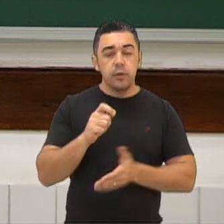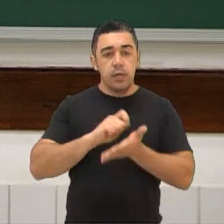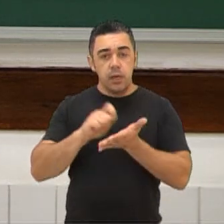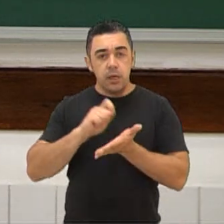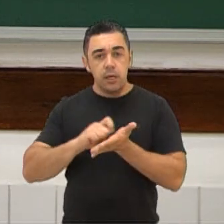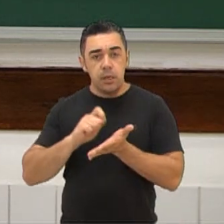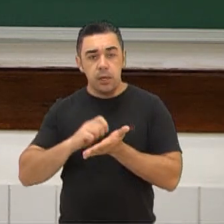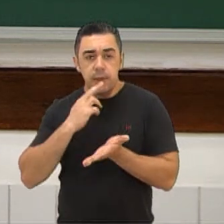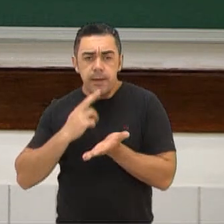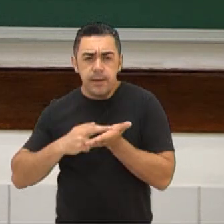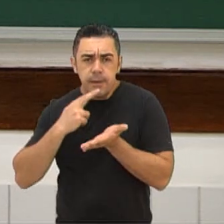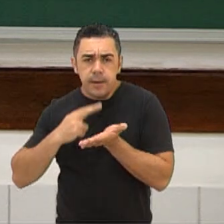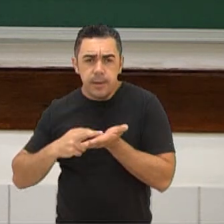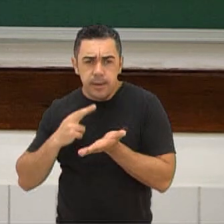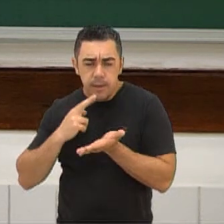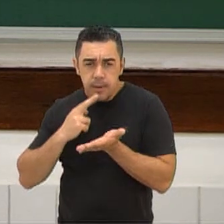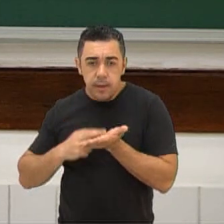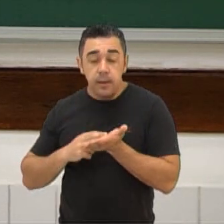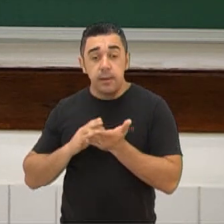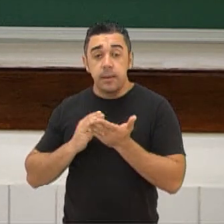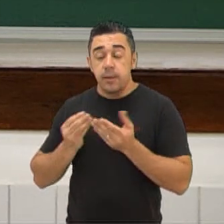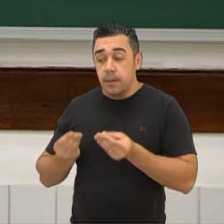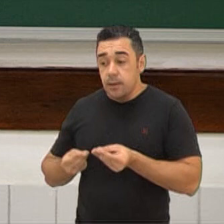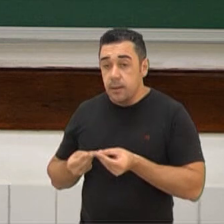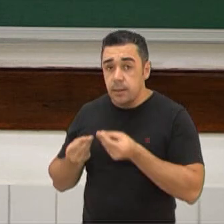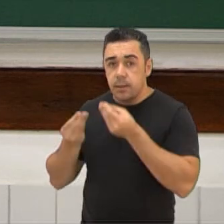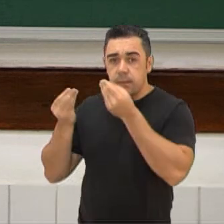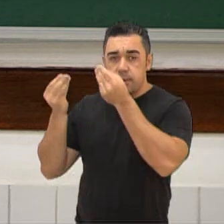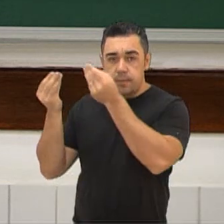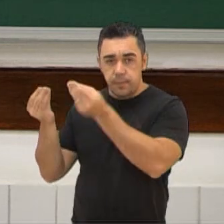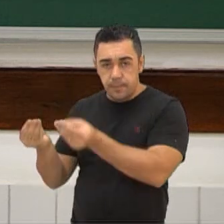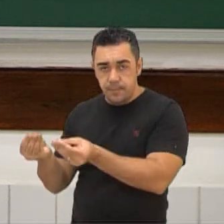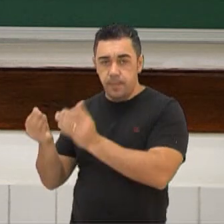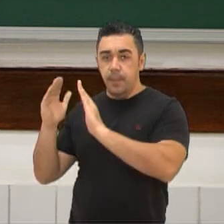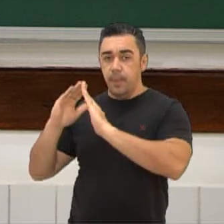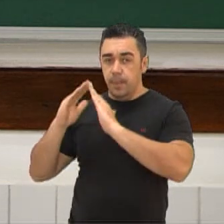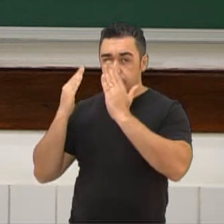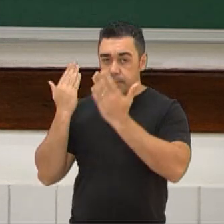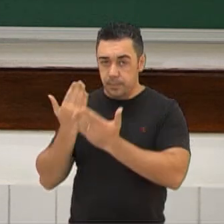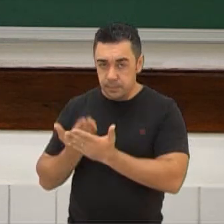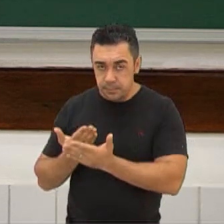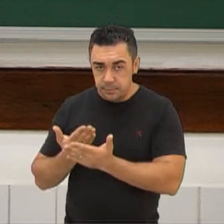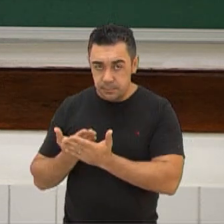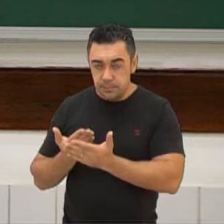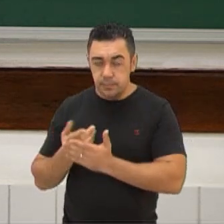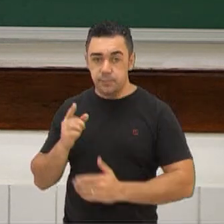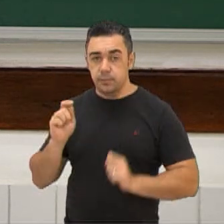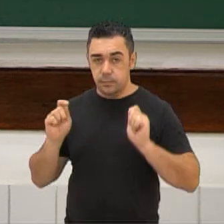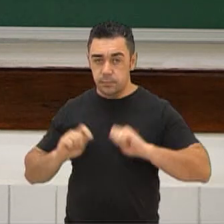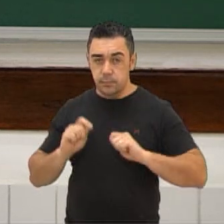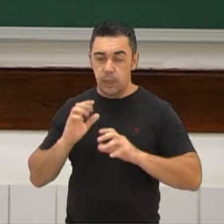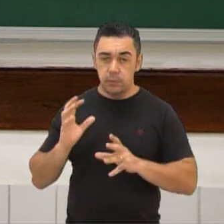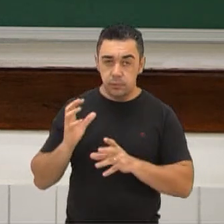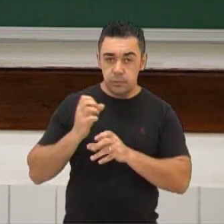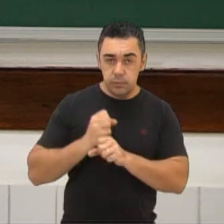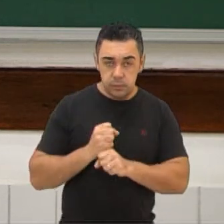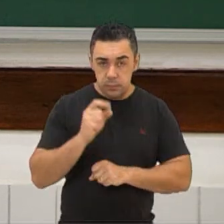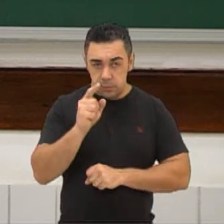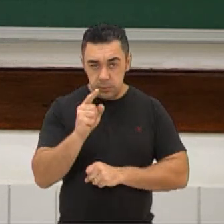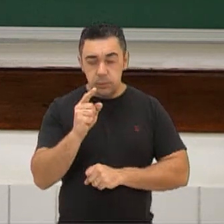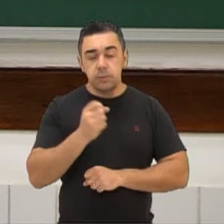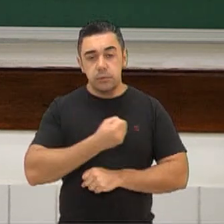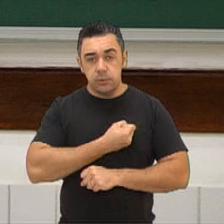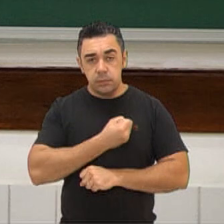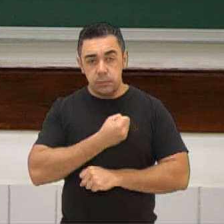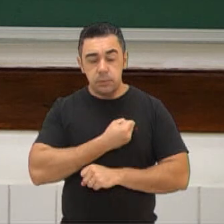lá. As atividades, caso não tenha acesso ou não consiga acessar para a realização das atividades, entre em